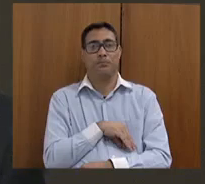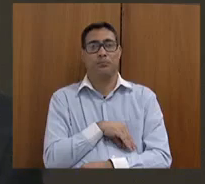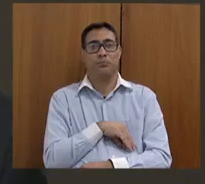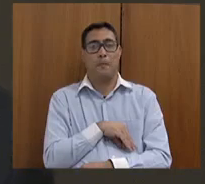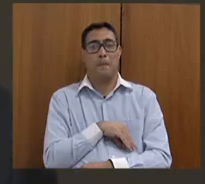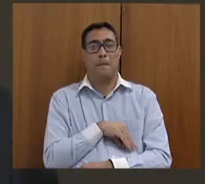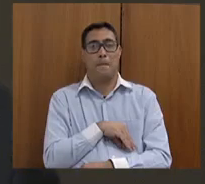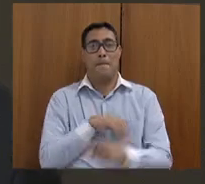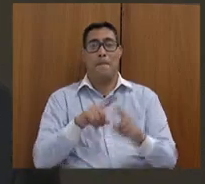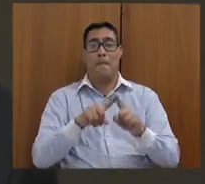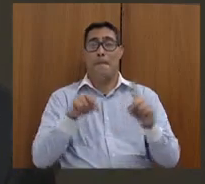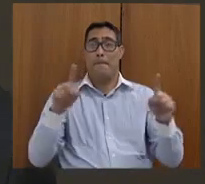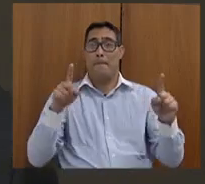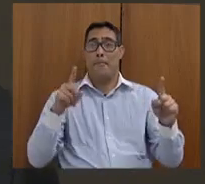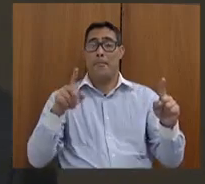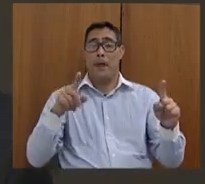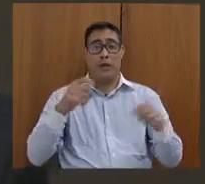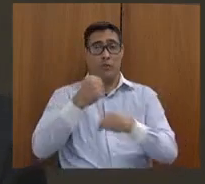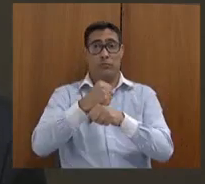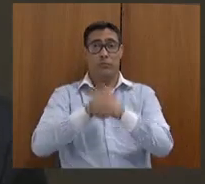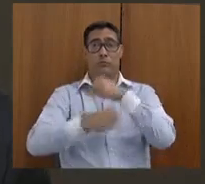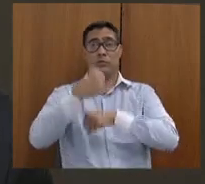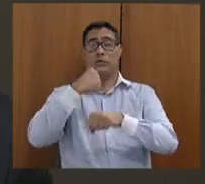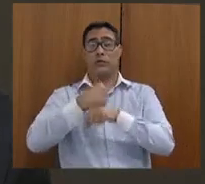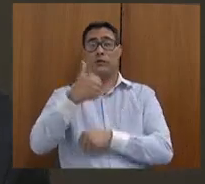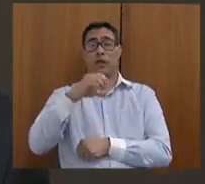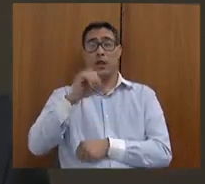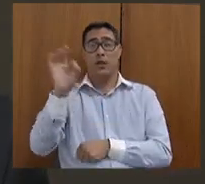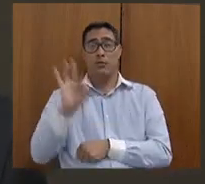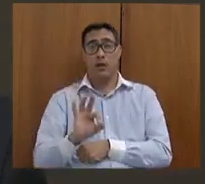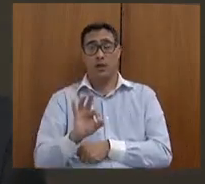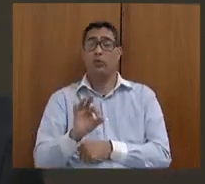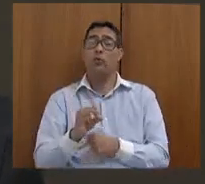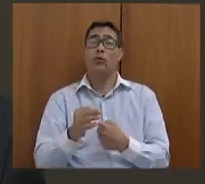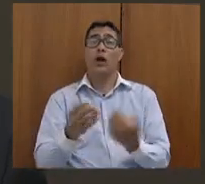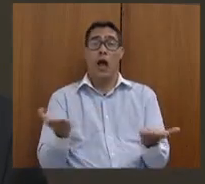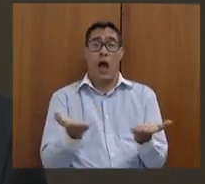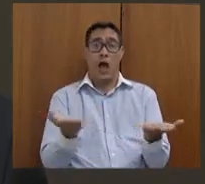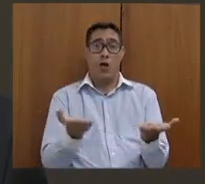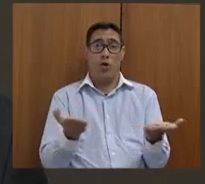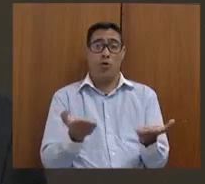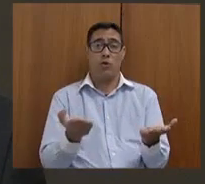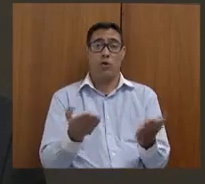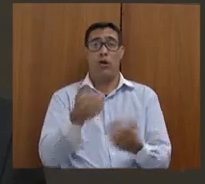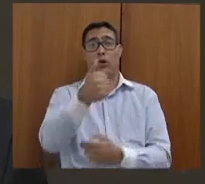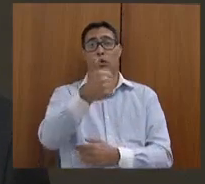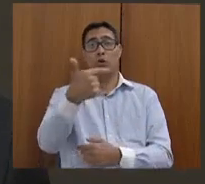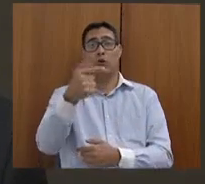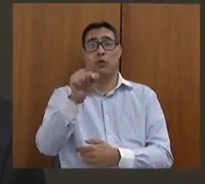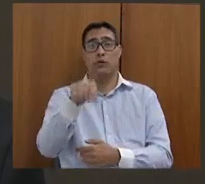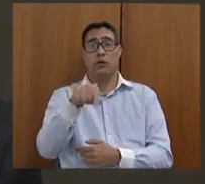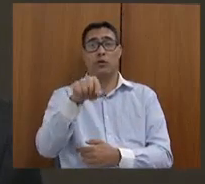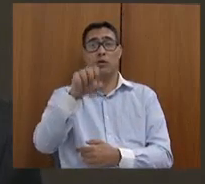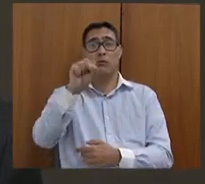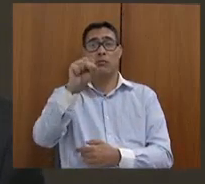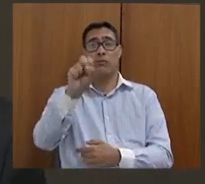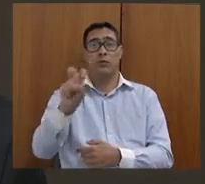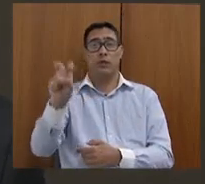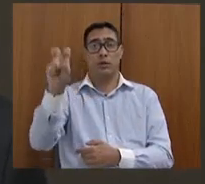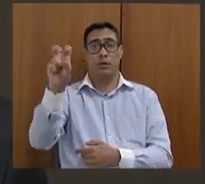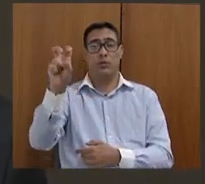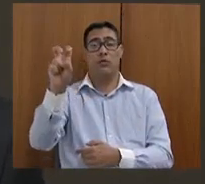mas ano passado nós tivemos 10% e esse ano tá tendo 12,85